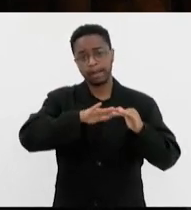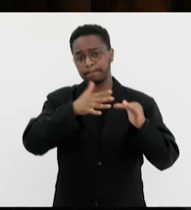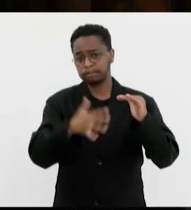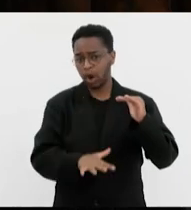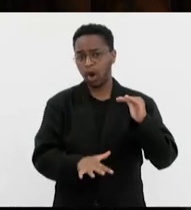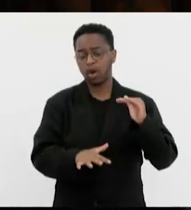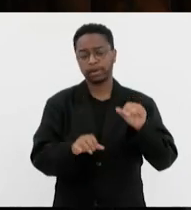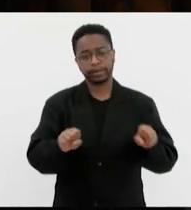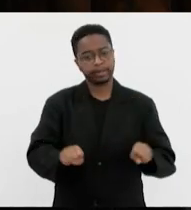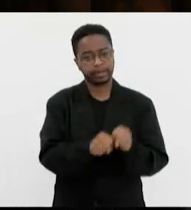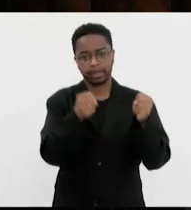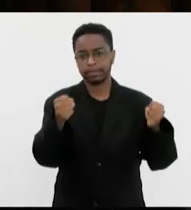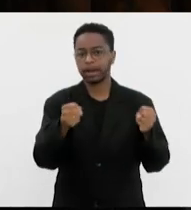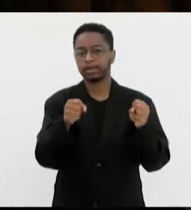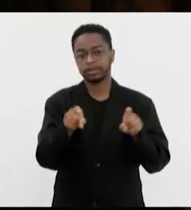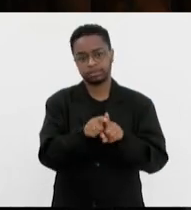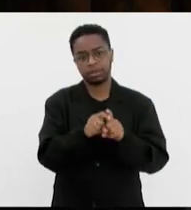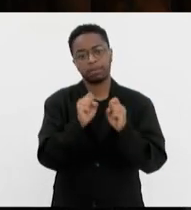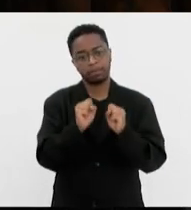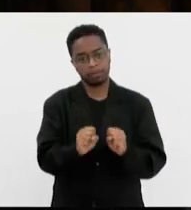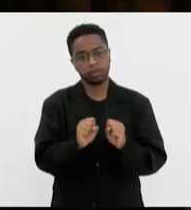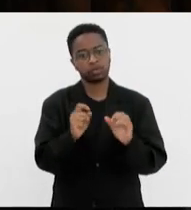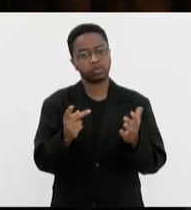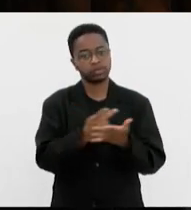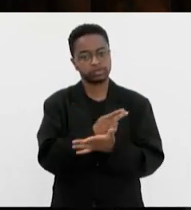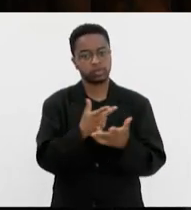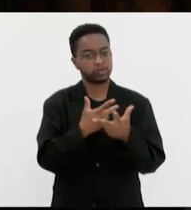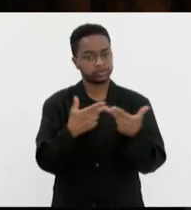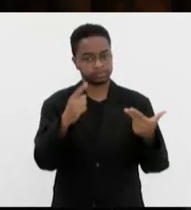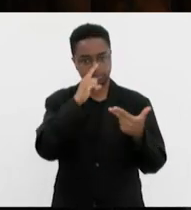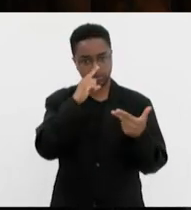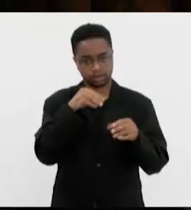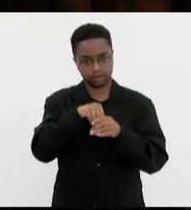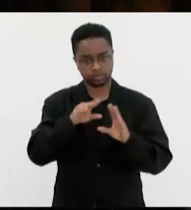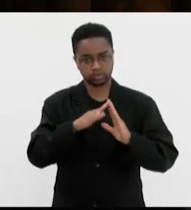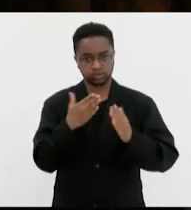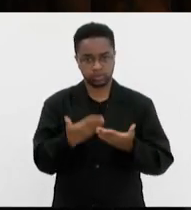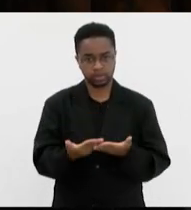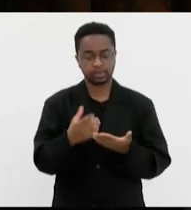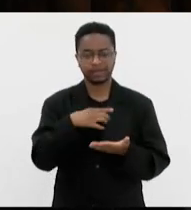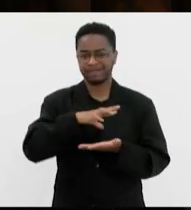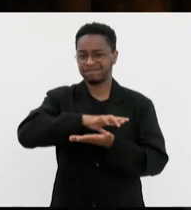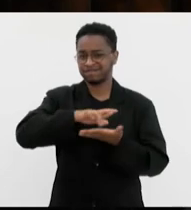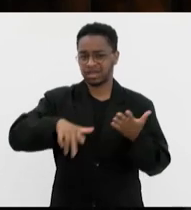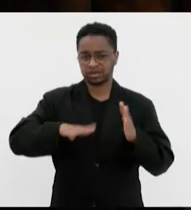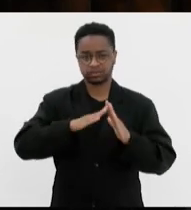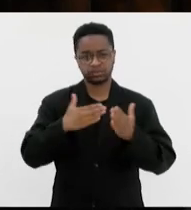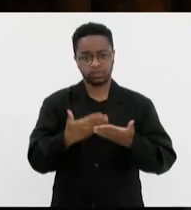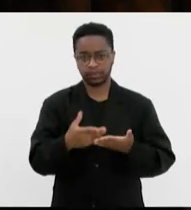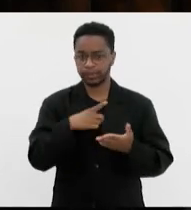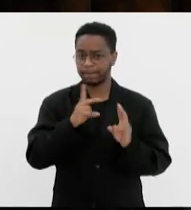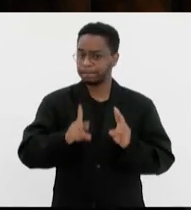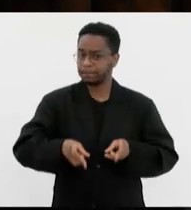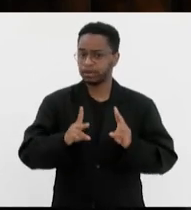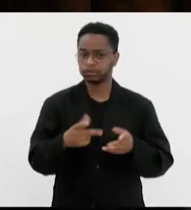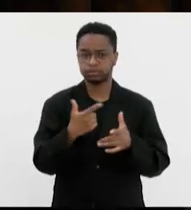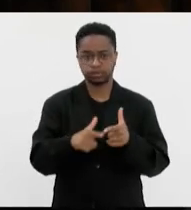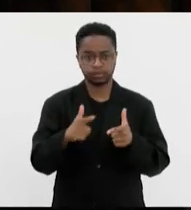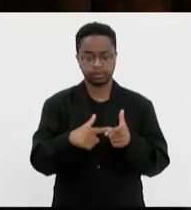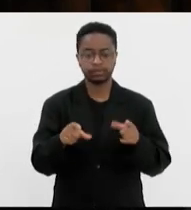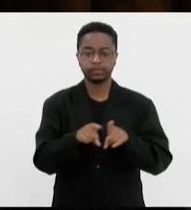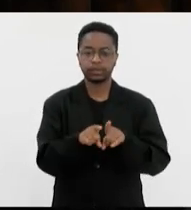degradação e acabar acontecendo uma tragédia dentro de uma de nossas escolas. São várias escolas que passam por essas situações e a SEDUC tem